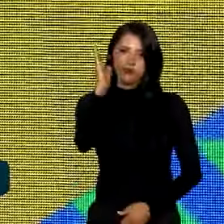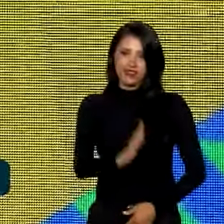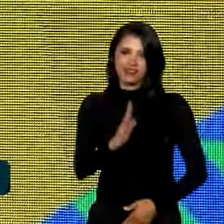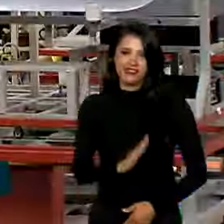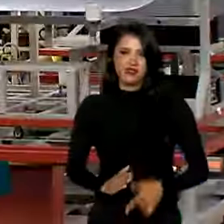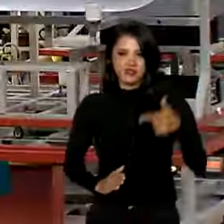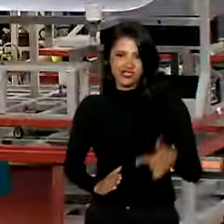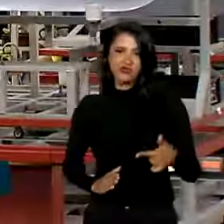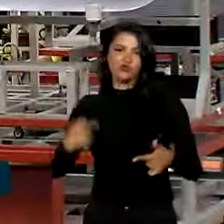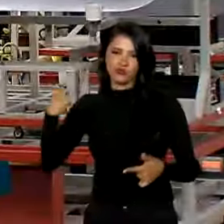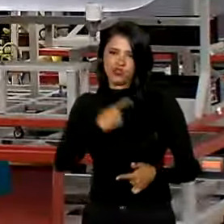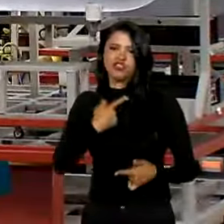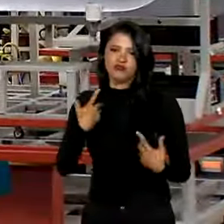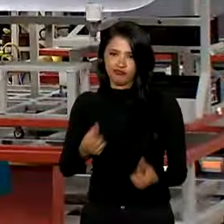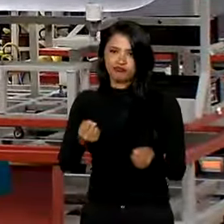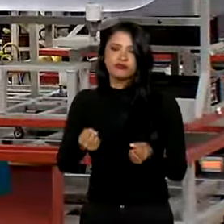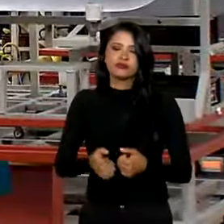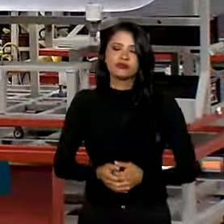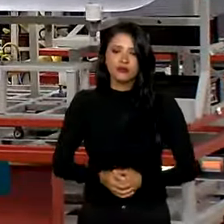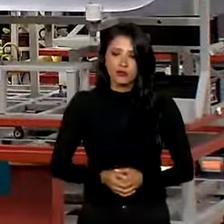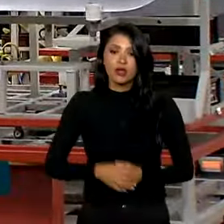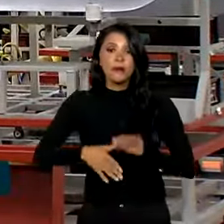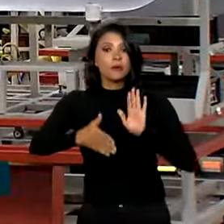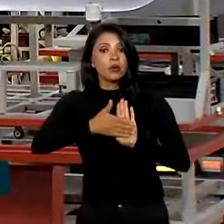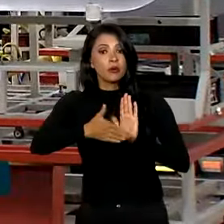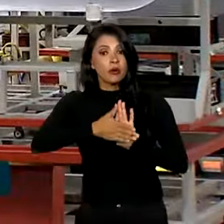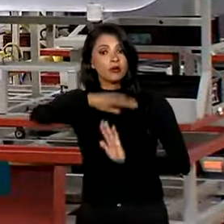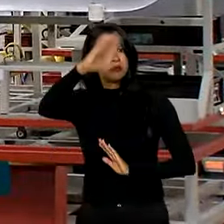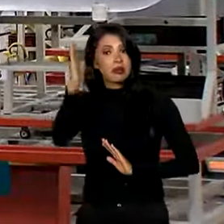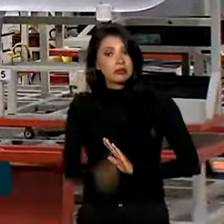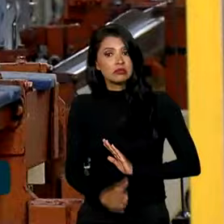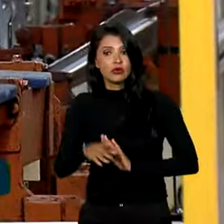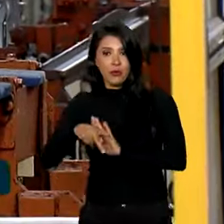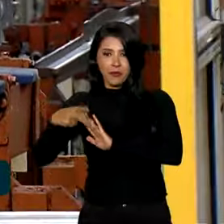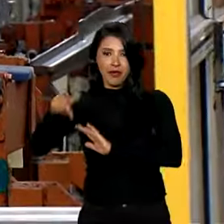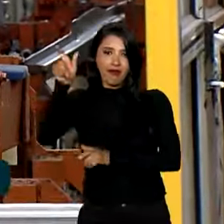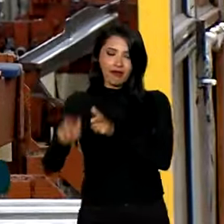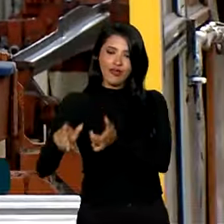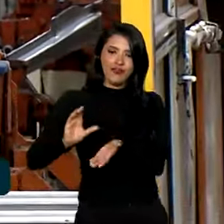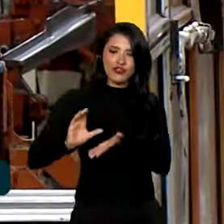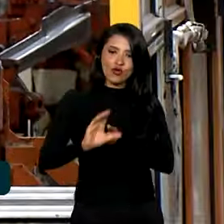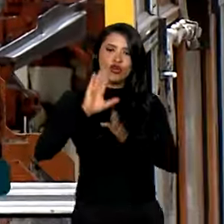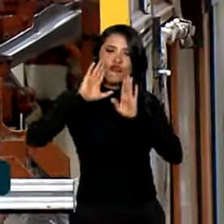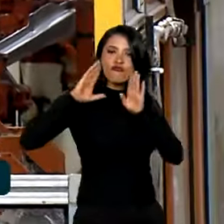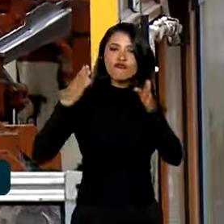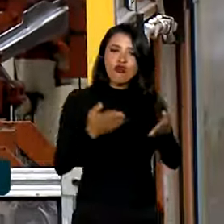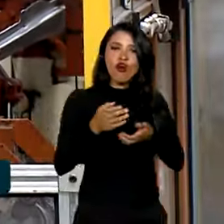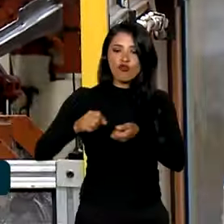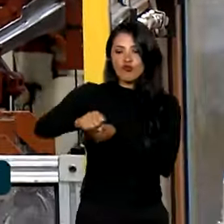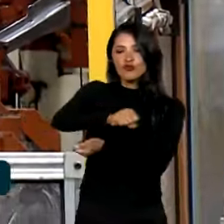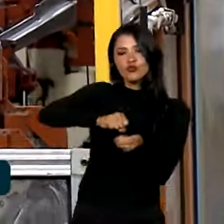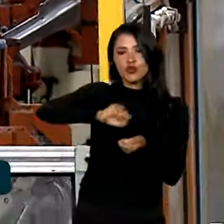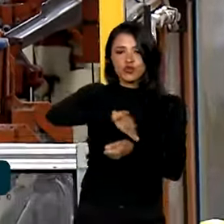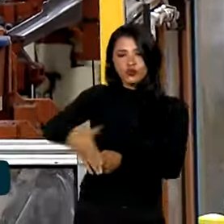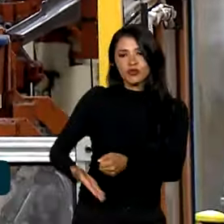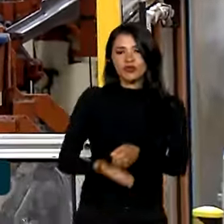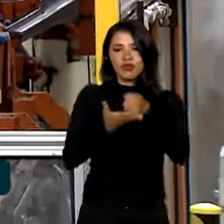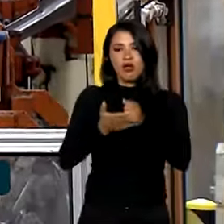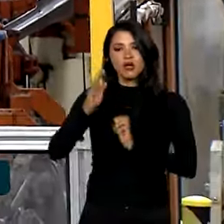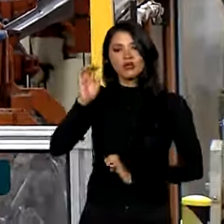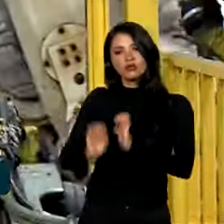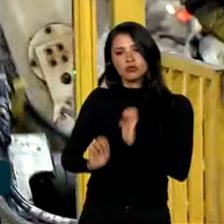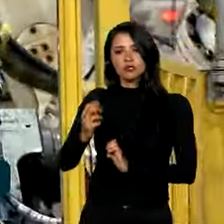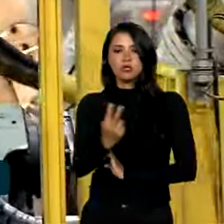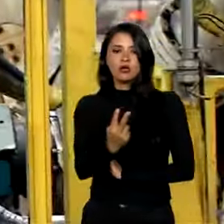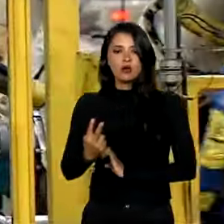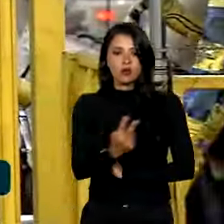essa posição. As propostas brasileiras para investidores têm foco em sustentabilidade e